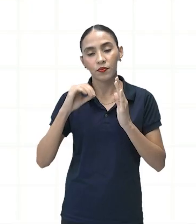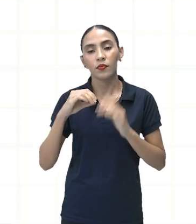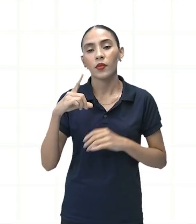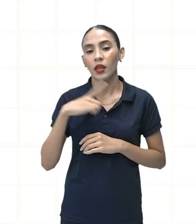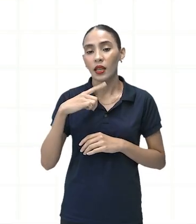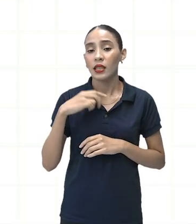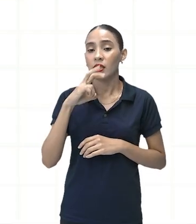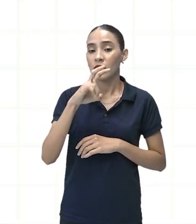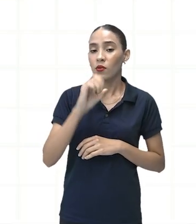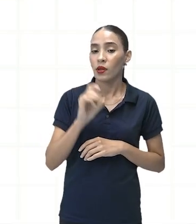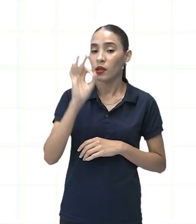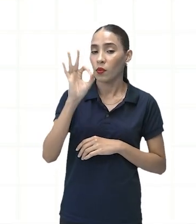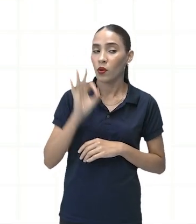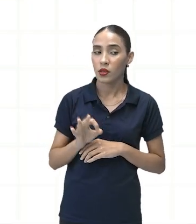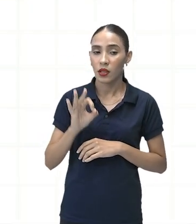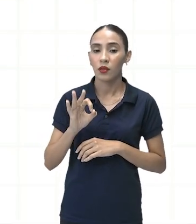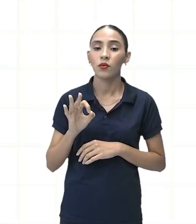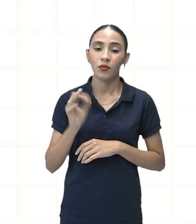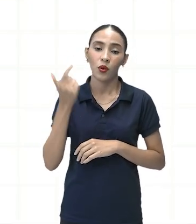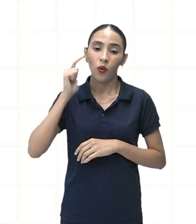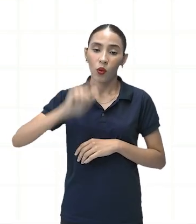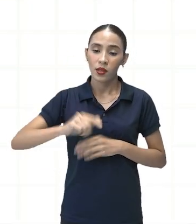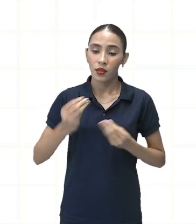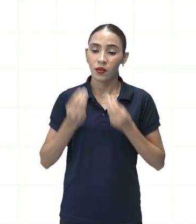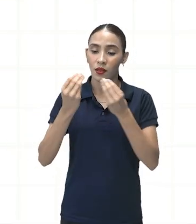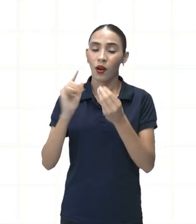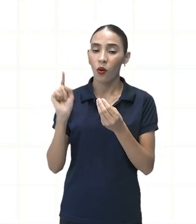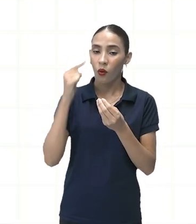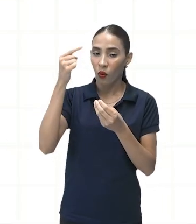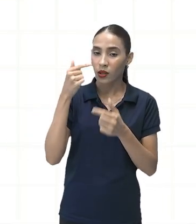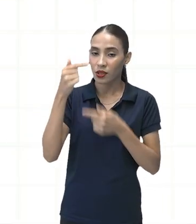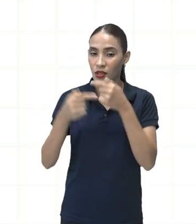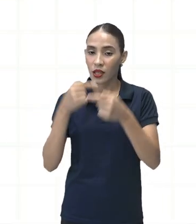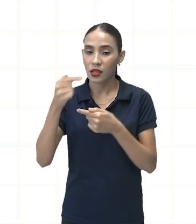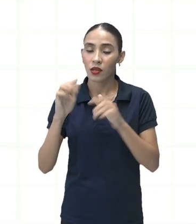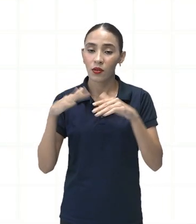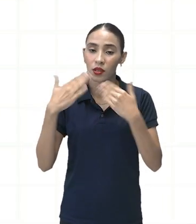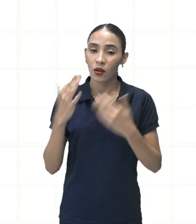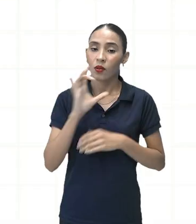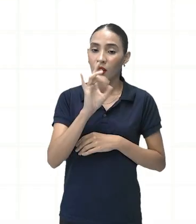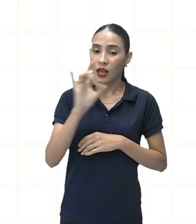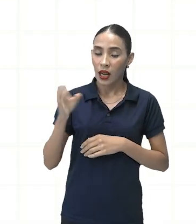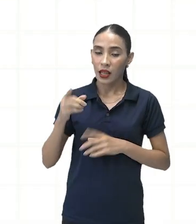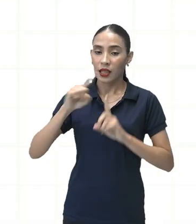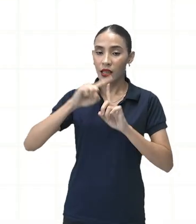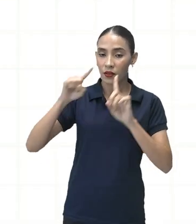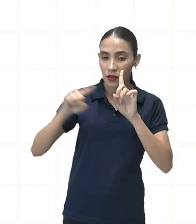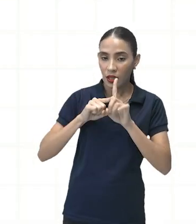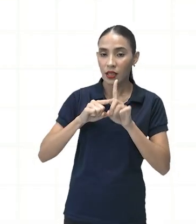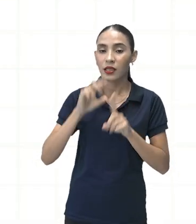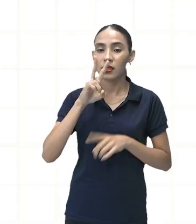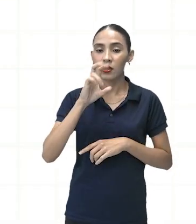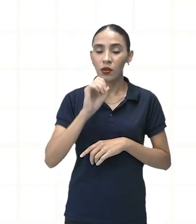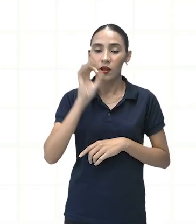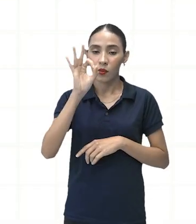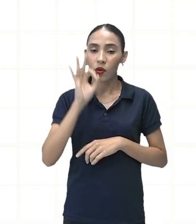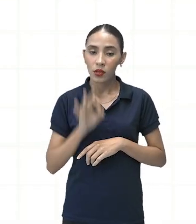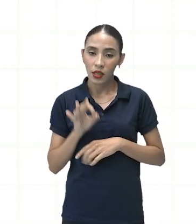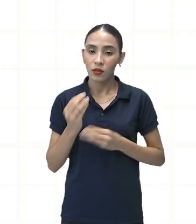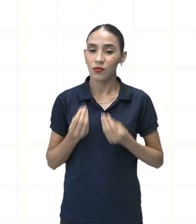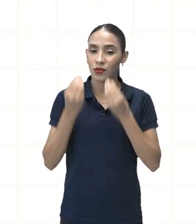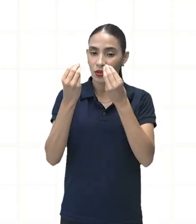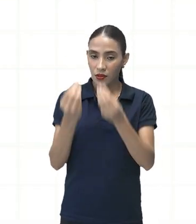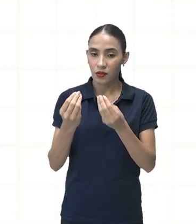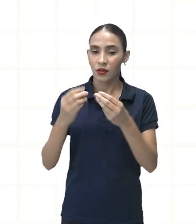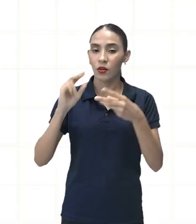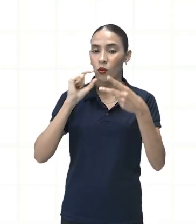tem 50% de chances de transmiti-la à próxima geração. Portanto, a cada gestação, há 50% de chance de